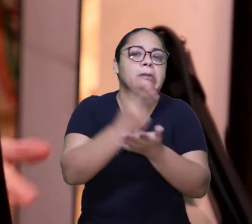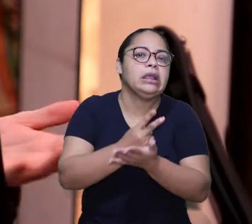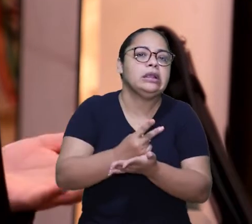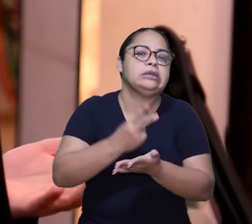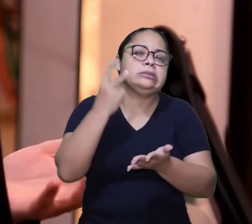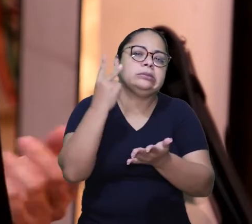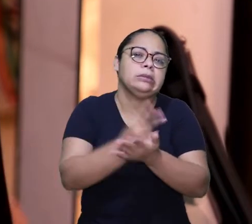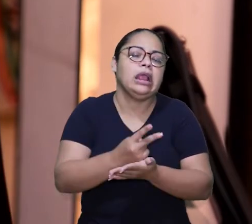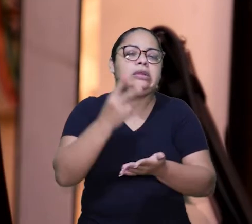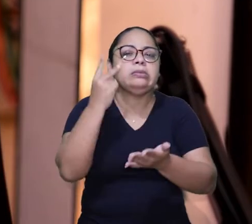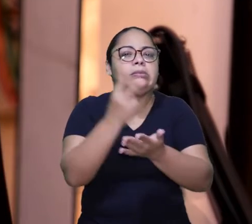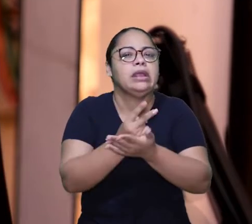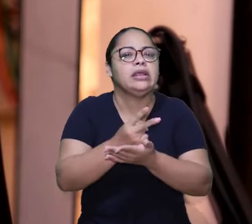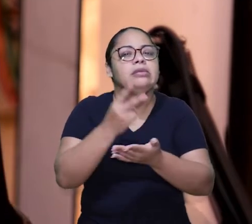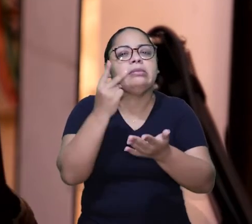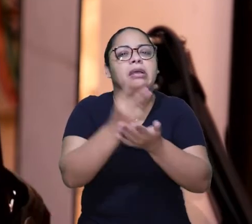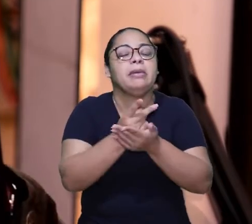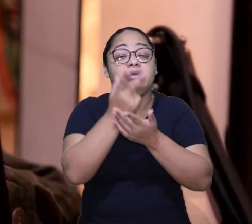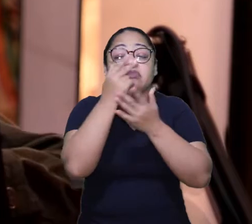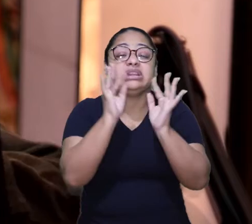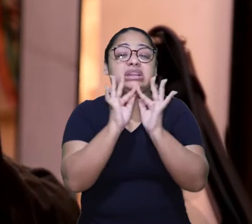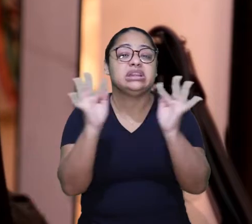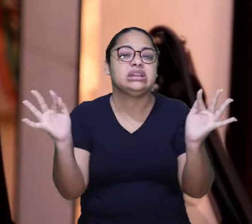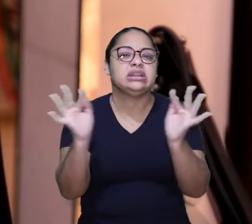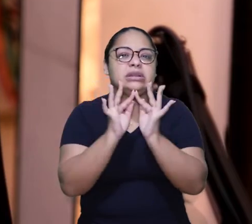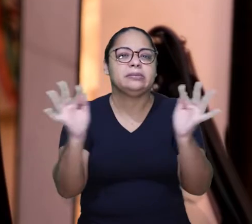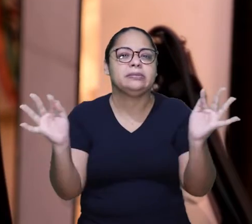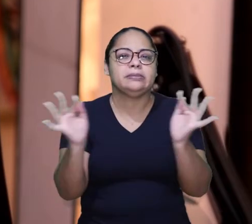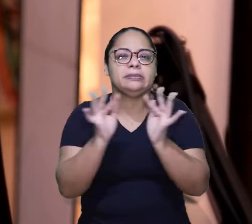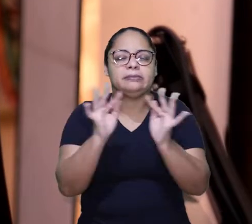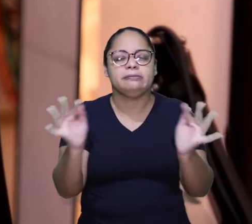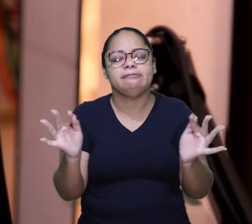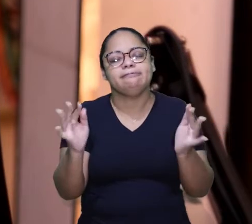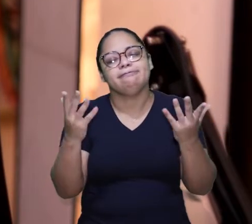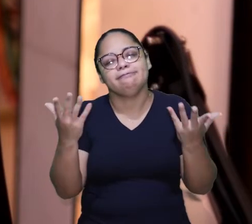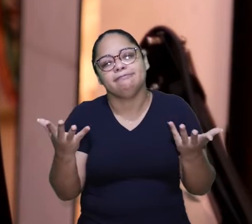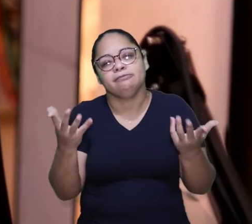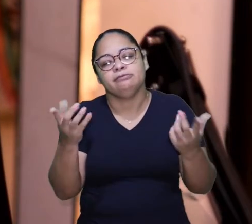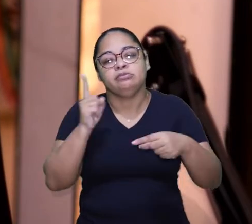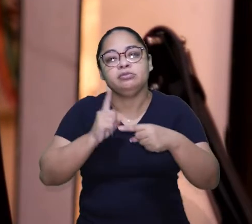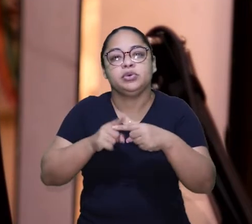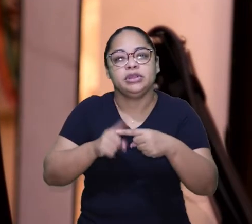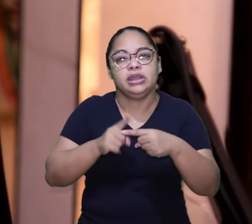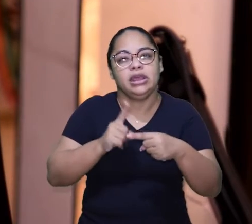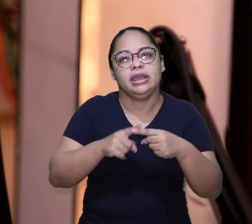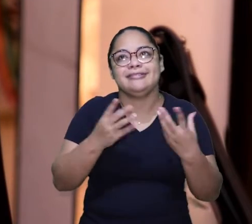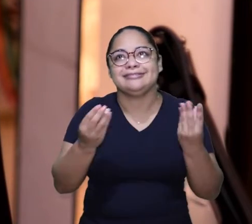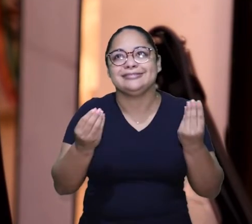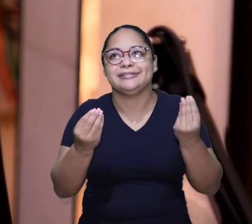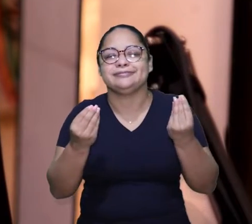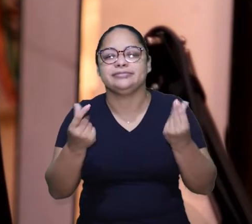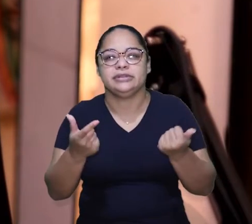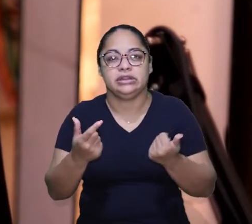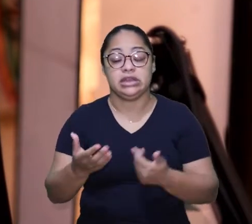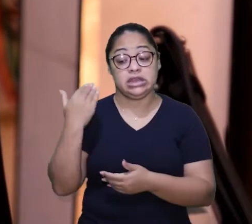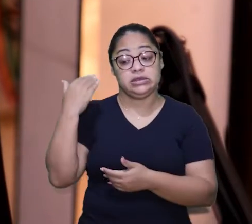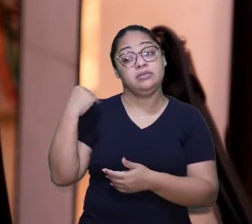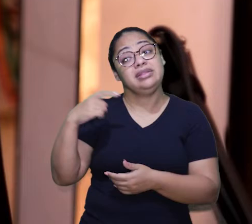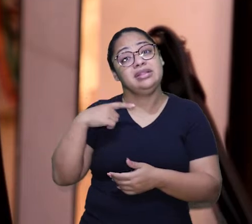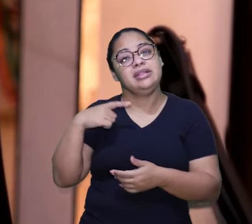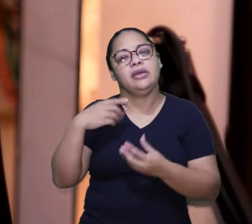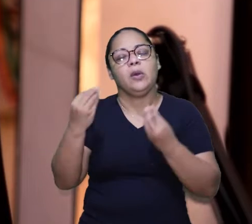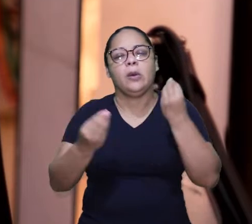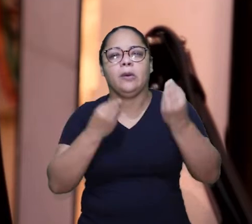superficial e isso porque Até certo momento eu tava tentando aí principalmente